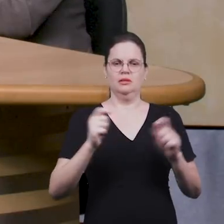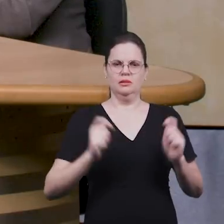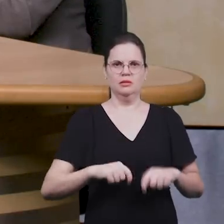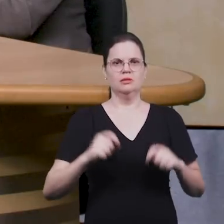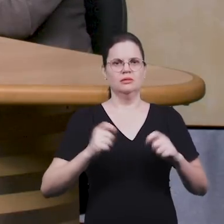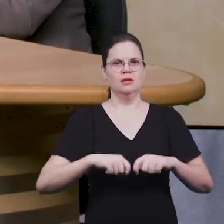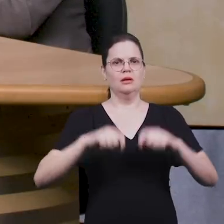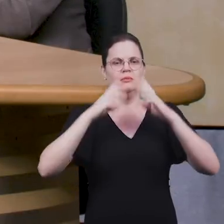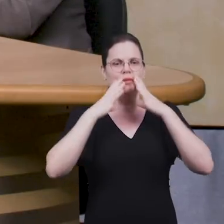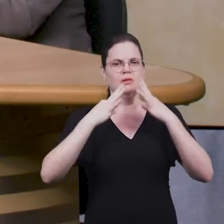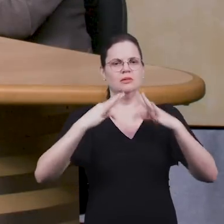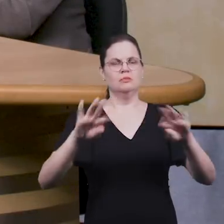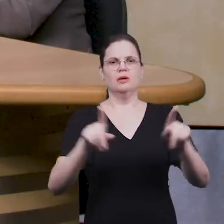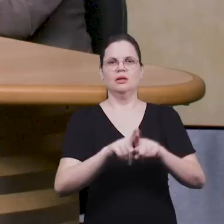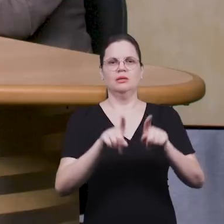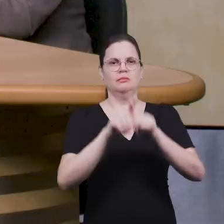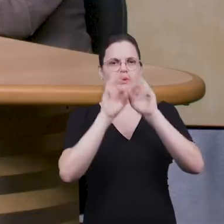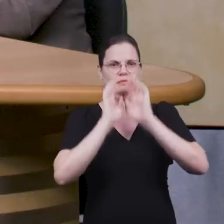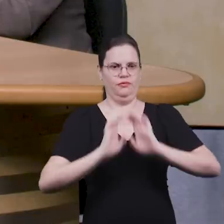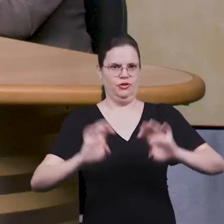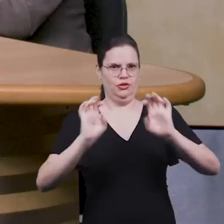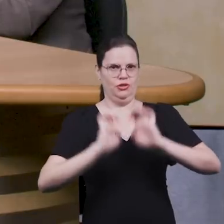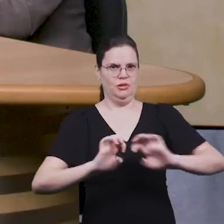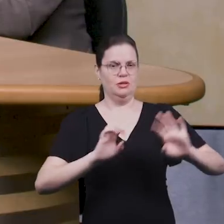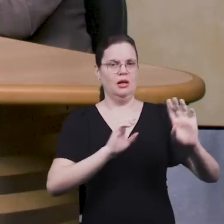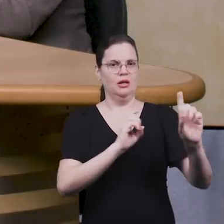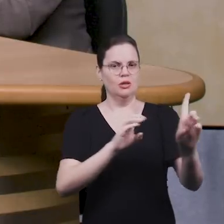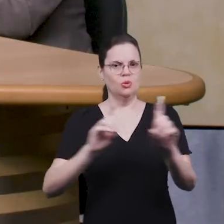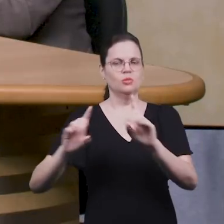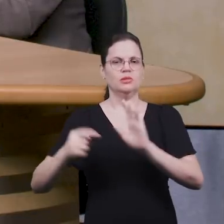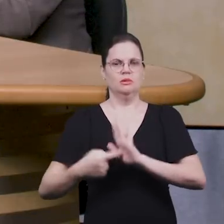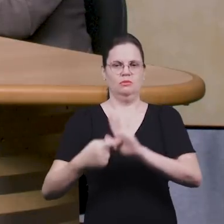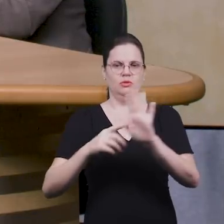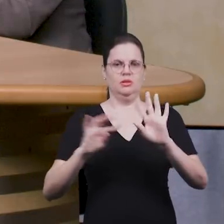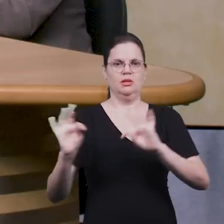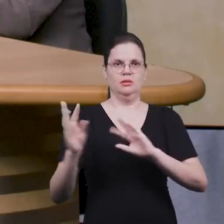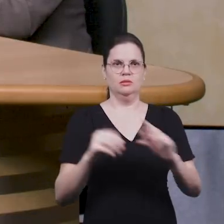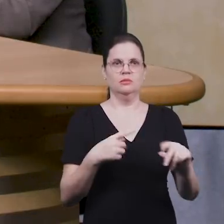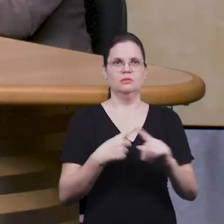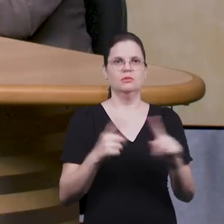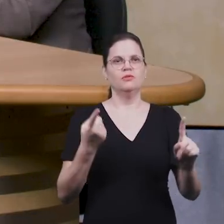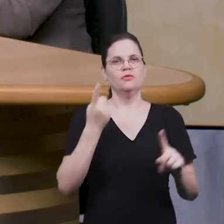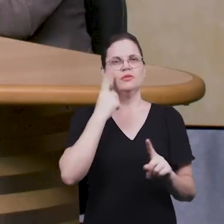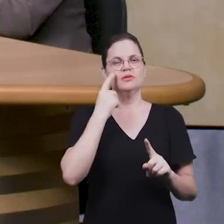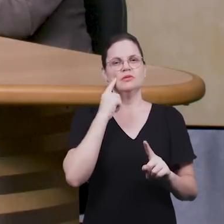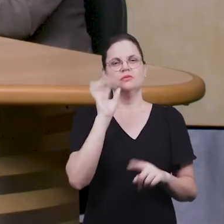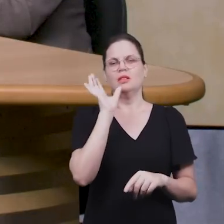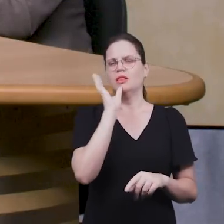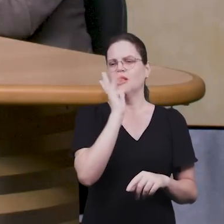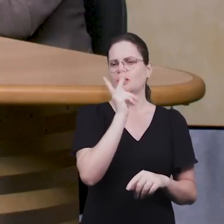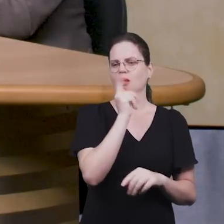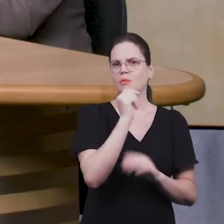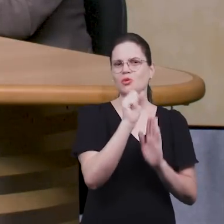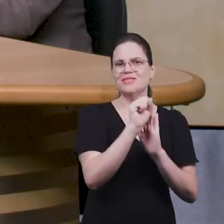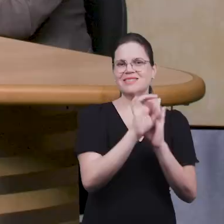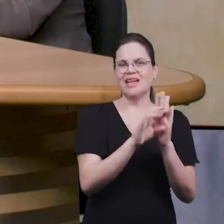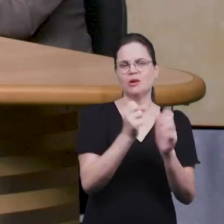o evangelho. Os confins da terra, quantos séculos levaram para